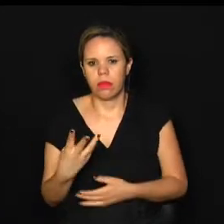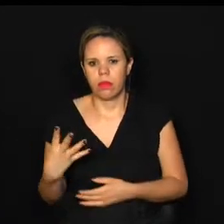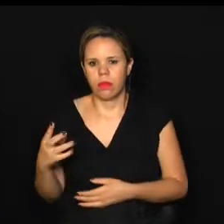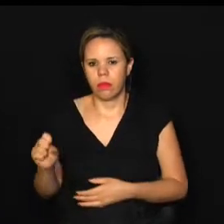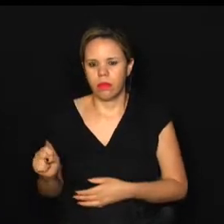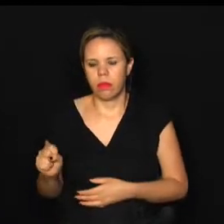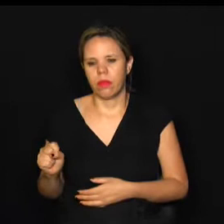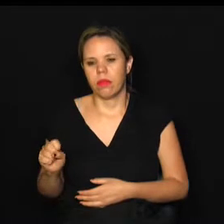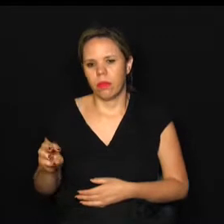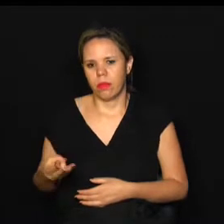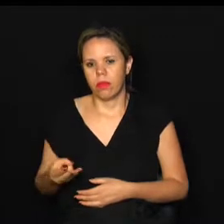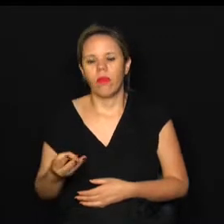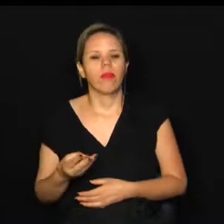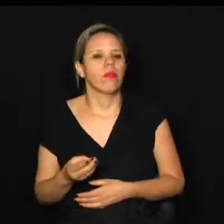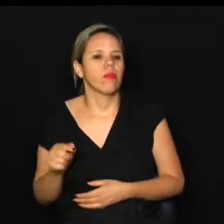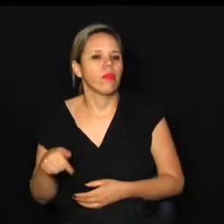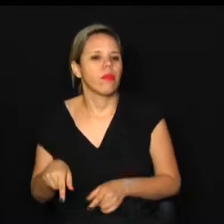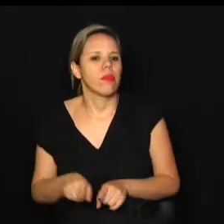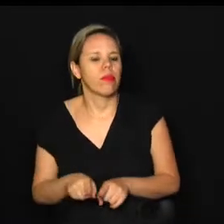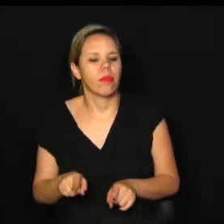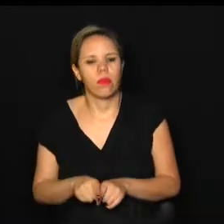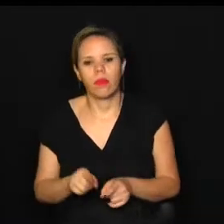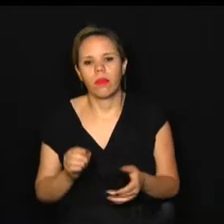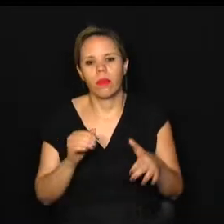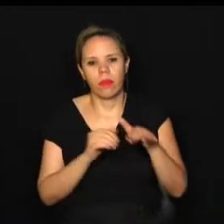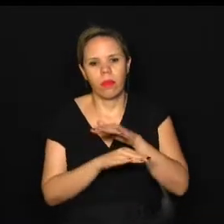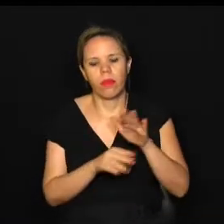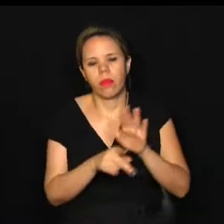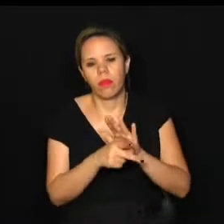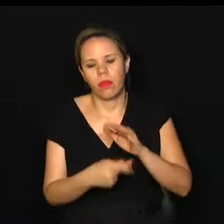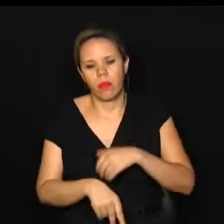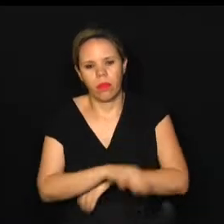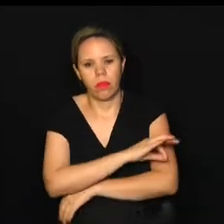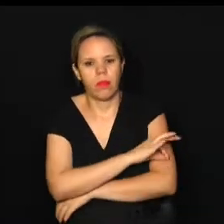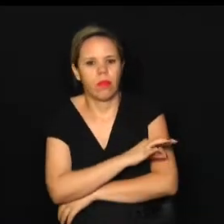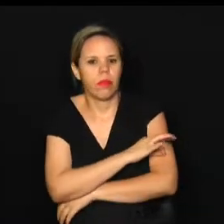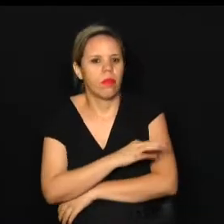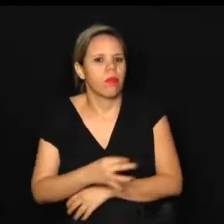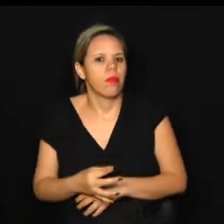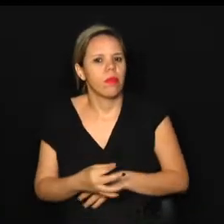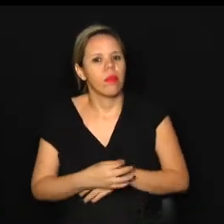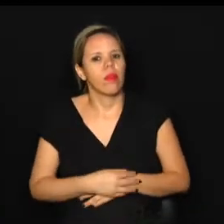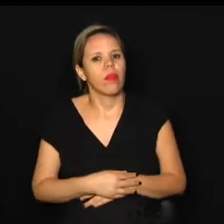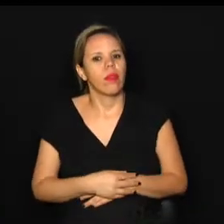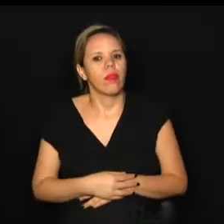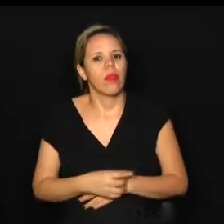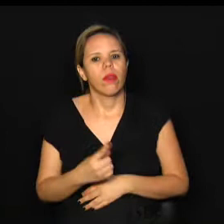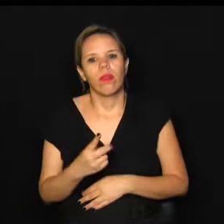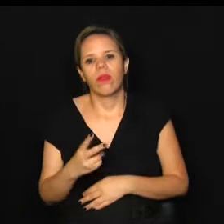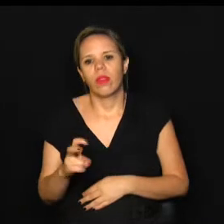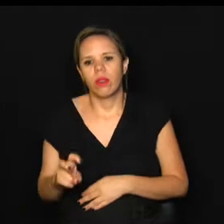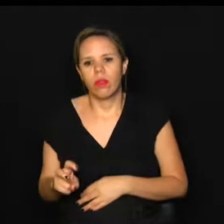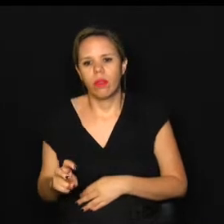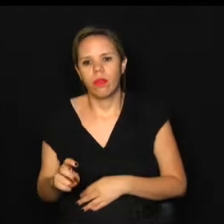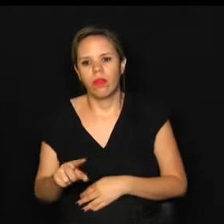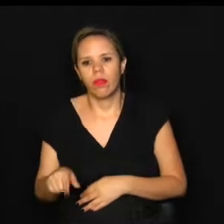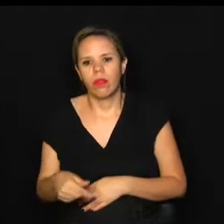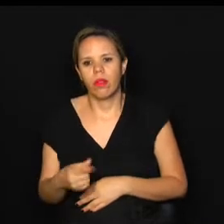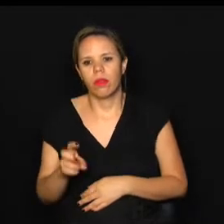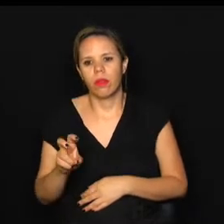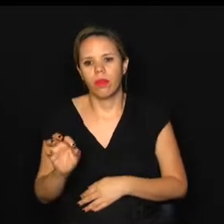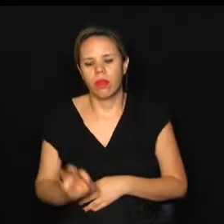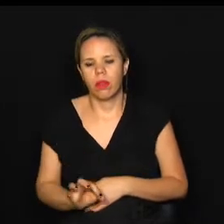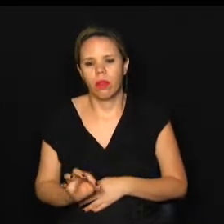300. As receitas de capital teve uma realização de 36,5%, foram arrecadados 95 milhões